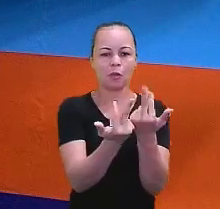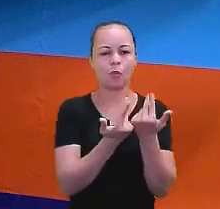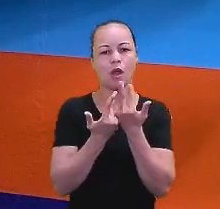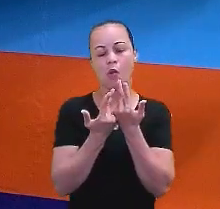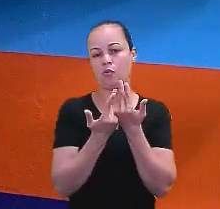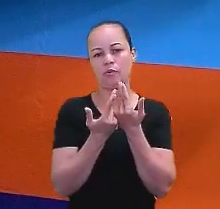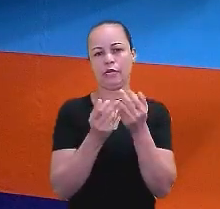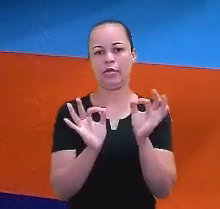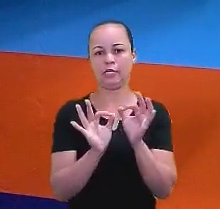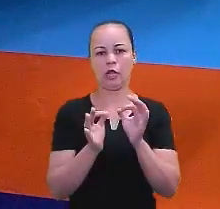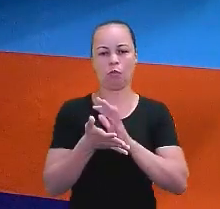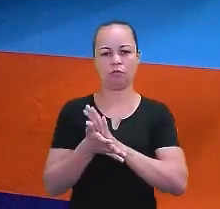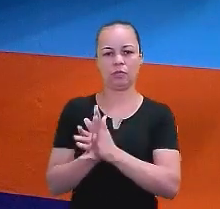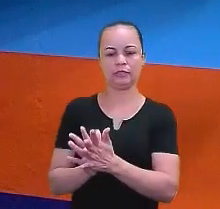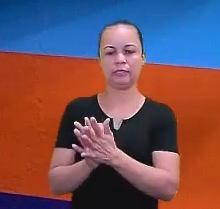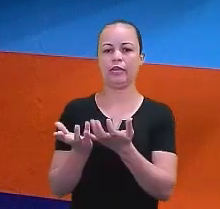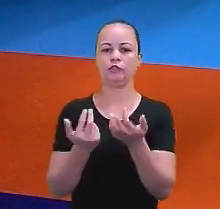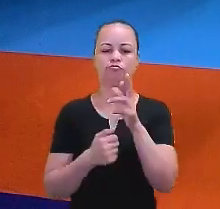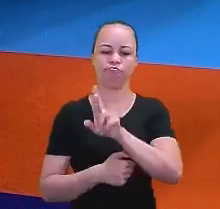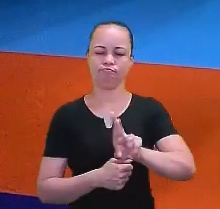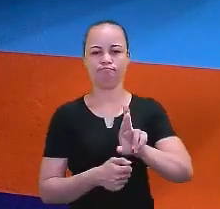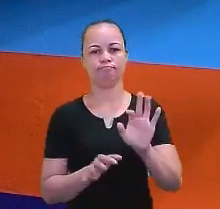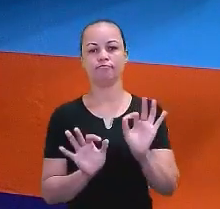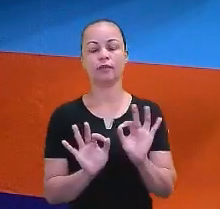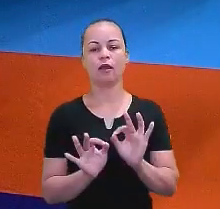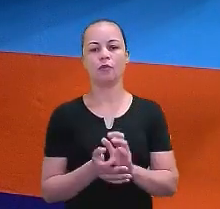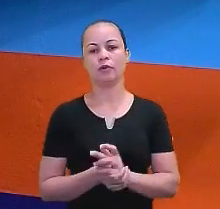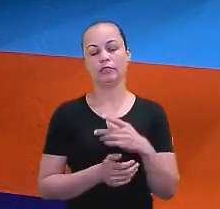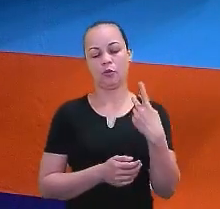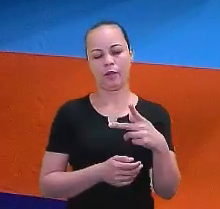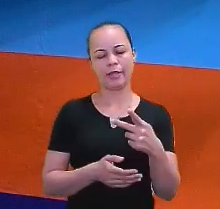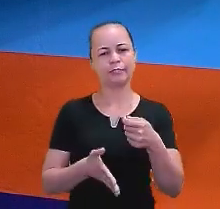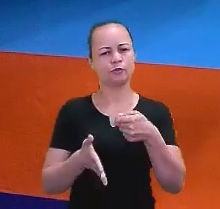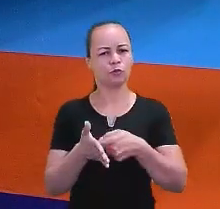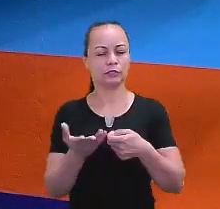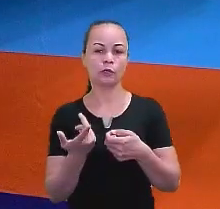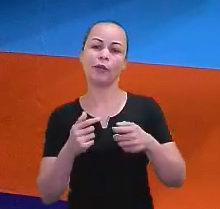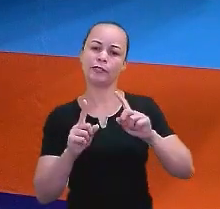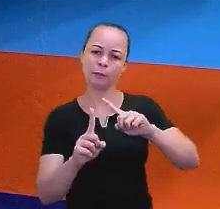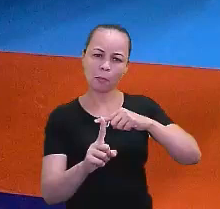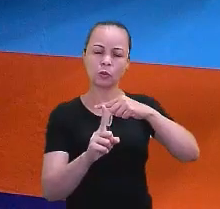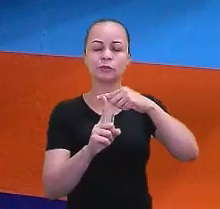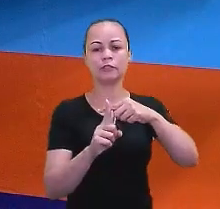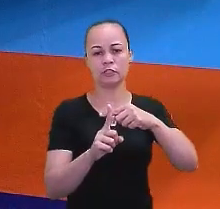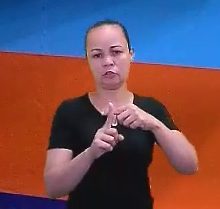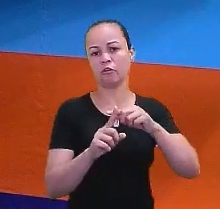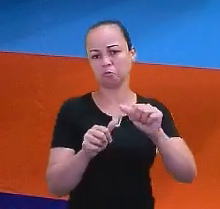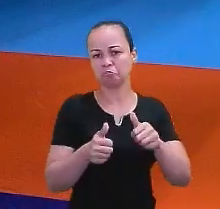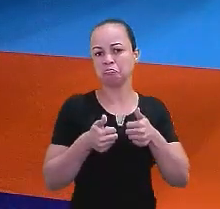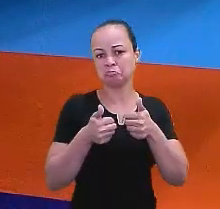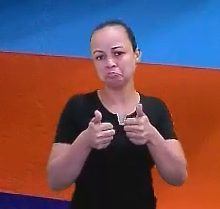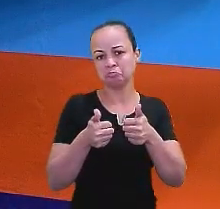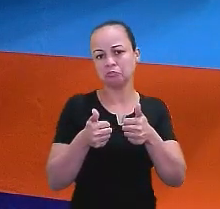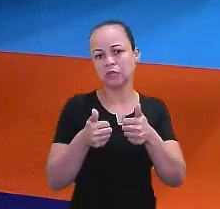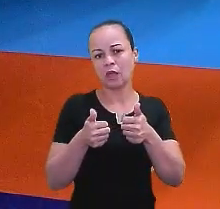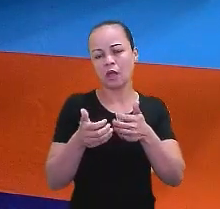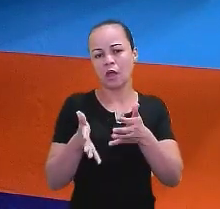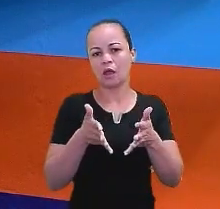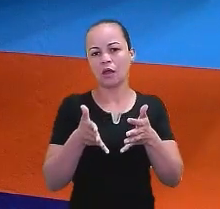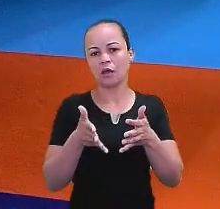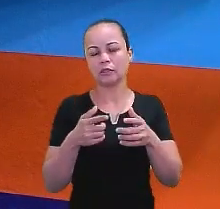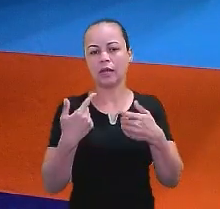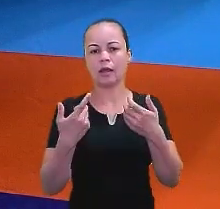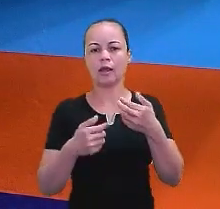preceitos religiosos. Então, isso é uma das consequências positivas, ao meu ver, da proclamação da